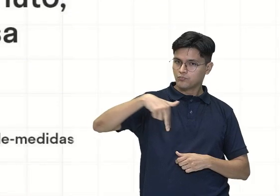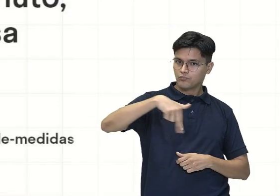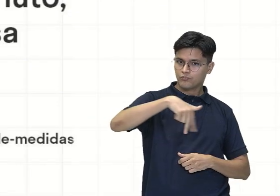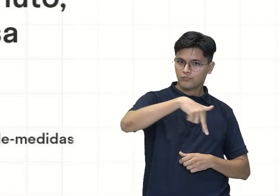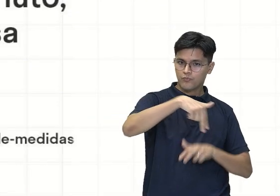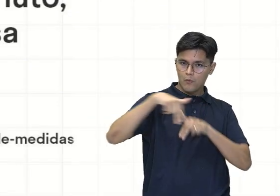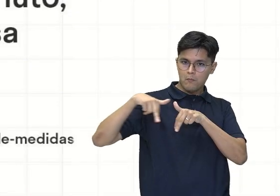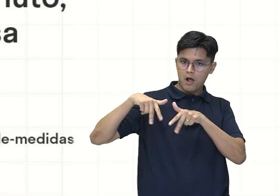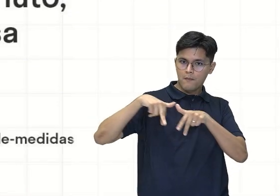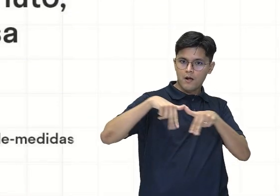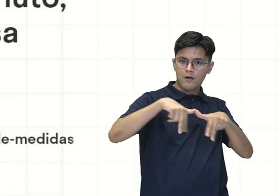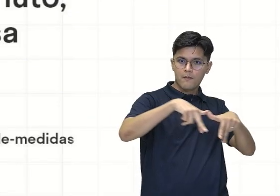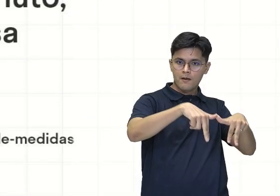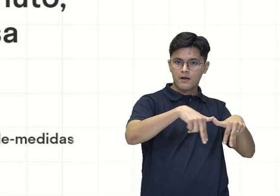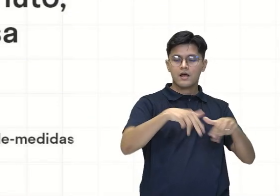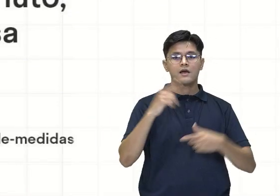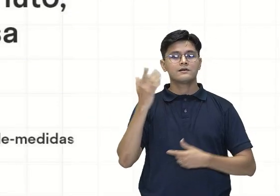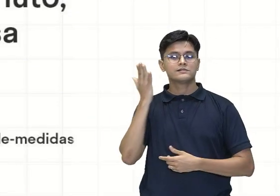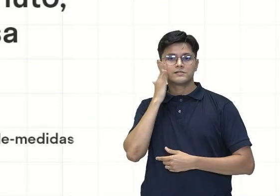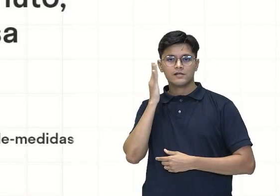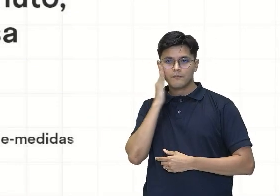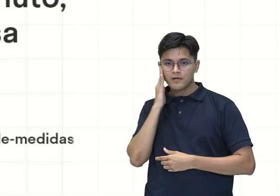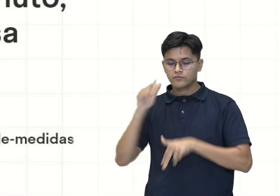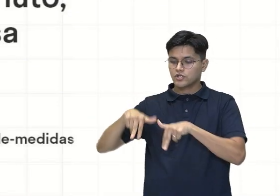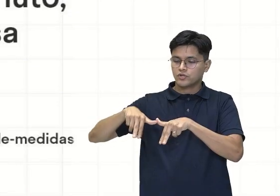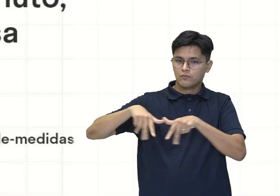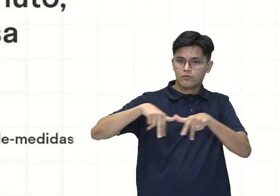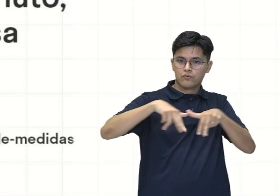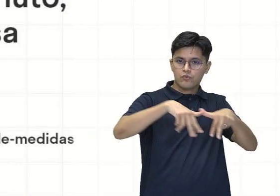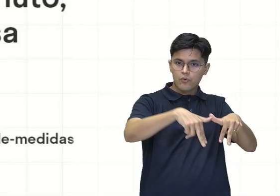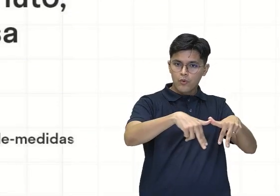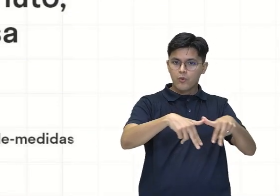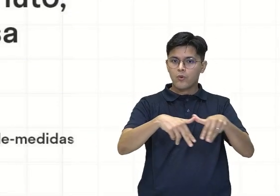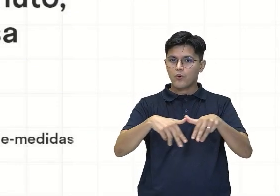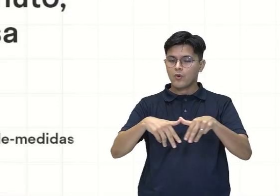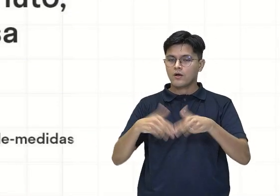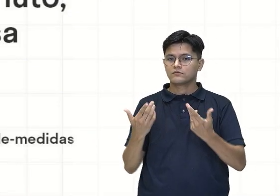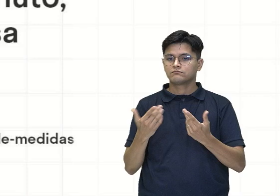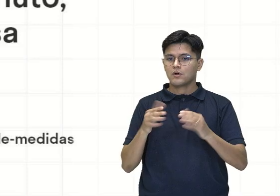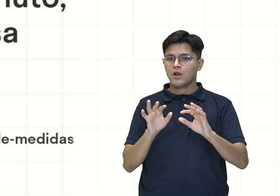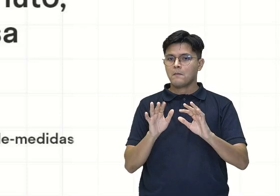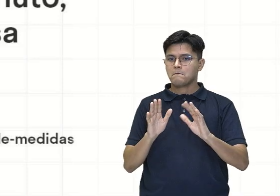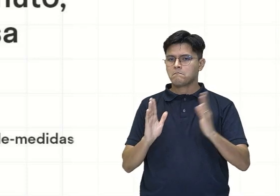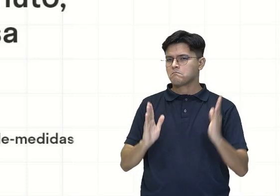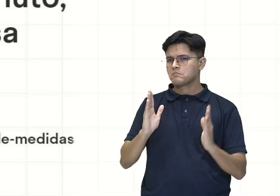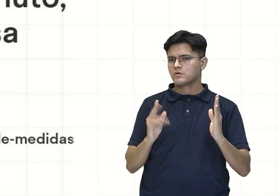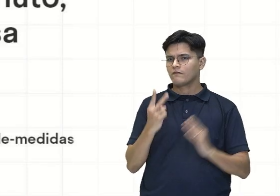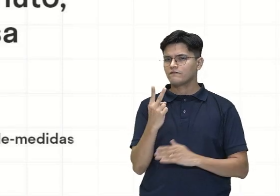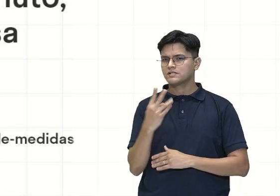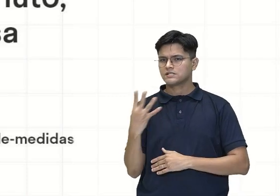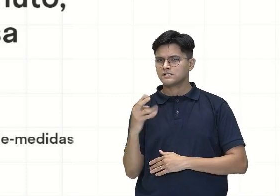Sabendo que os dois caminharam durante 25 minutos, olha aí,